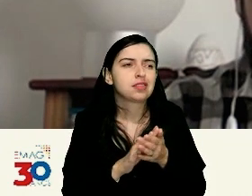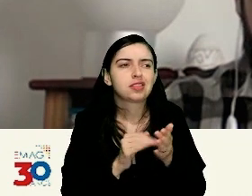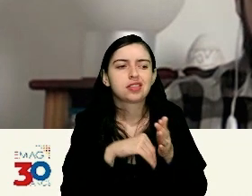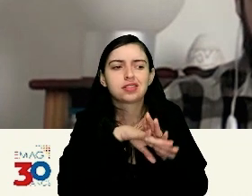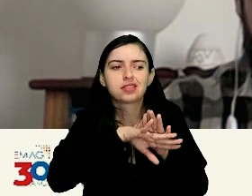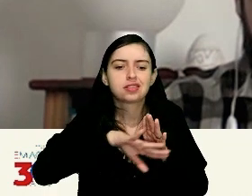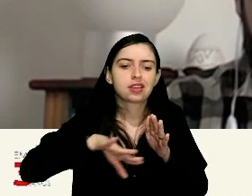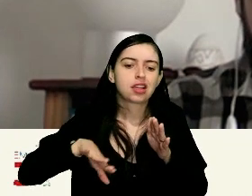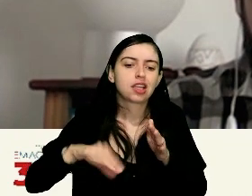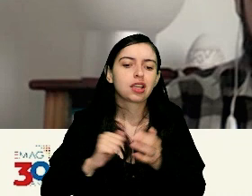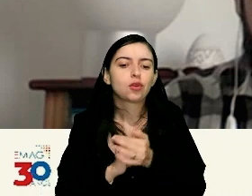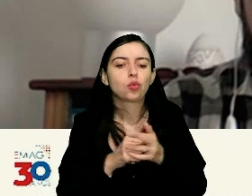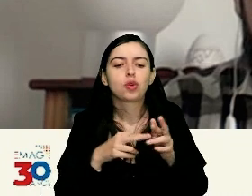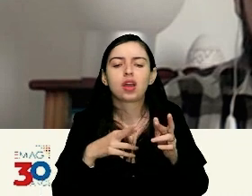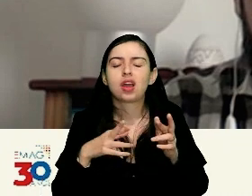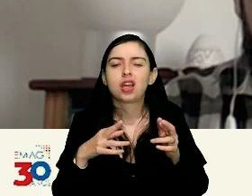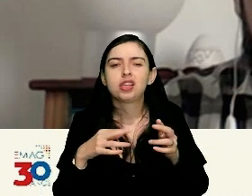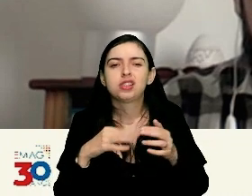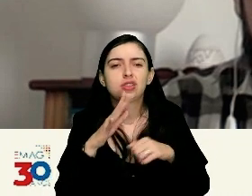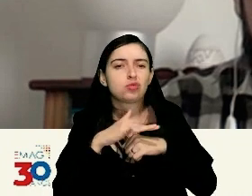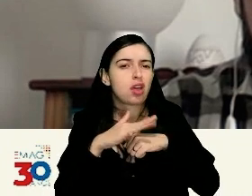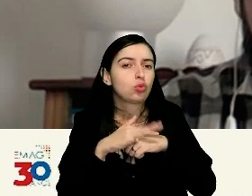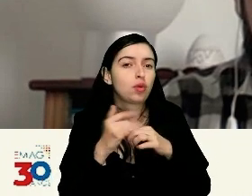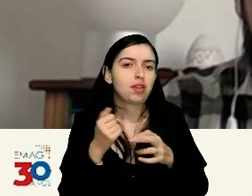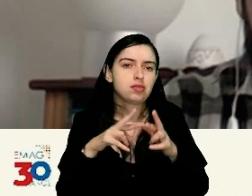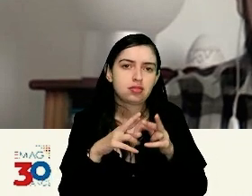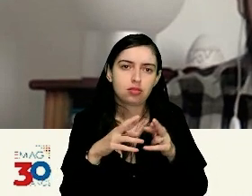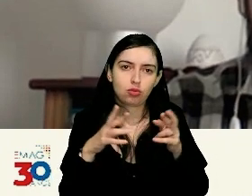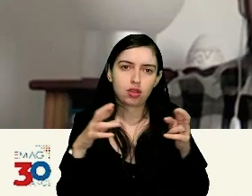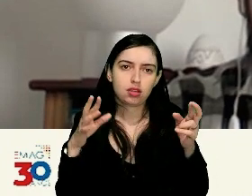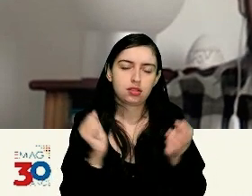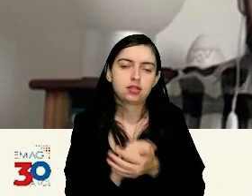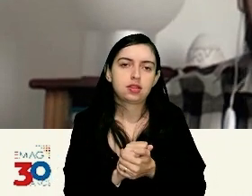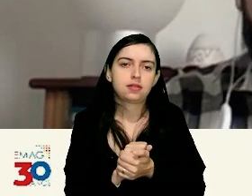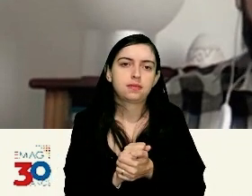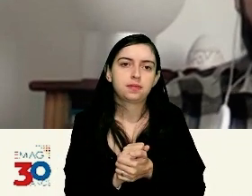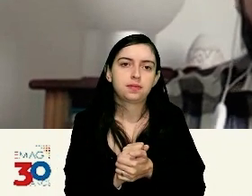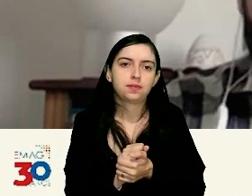quimioterapia, radioterapia, enfim. Esse foi o meu